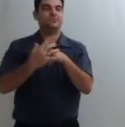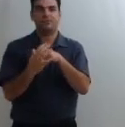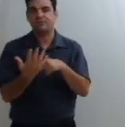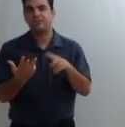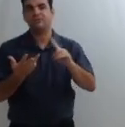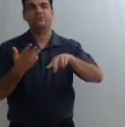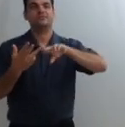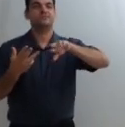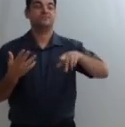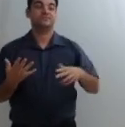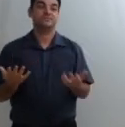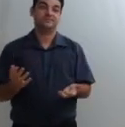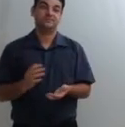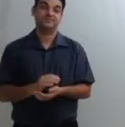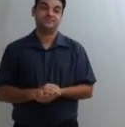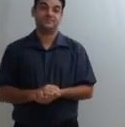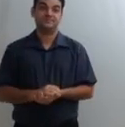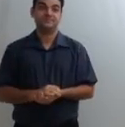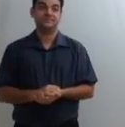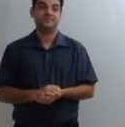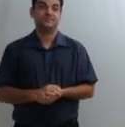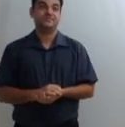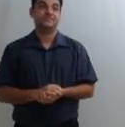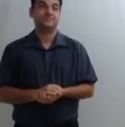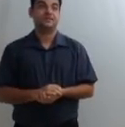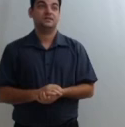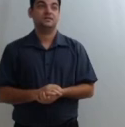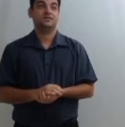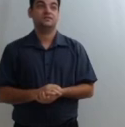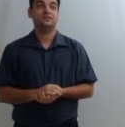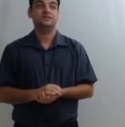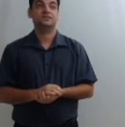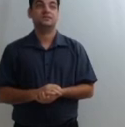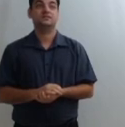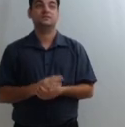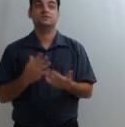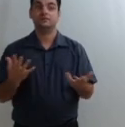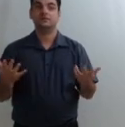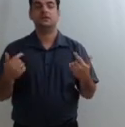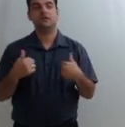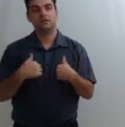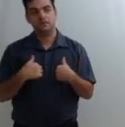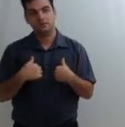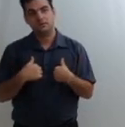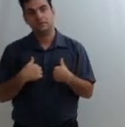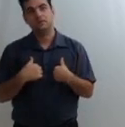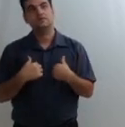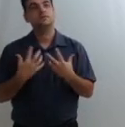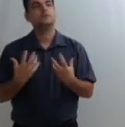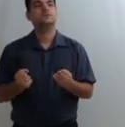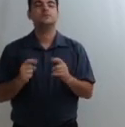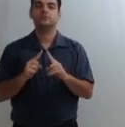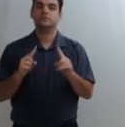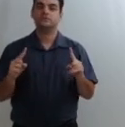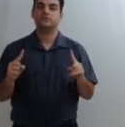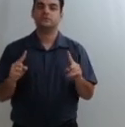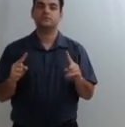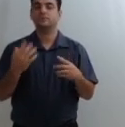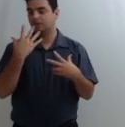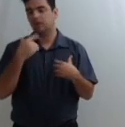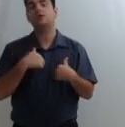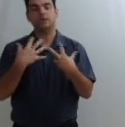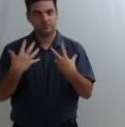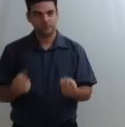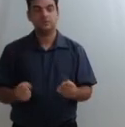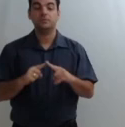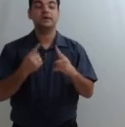Então, eu trago precedentes. Então, antes exposto, senhor presidente, eu denego a ordem com a recomendação ao juiz da causa que adote as providências necessárias